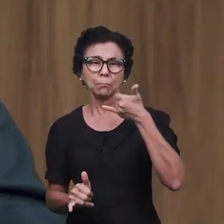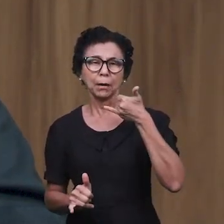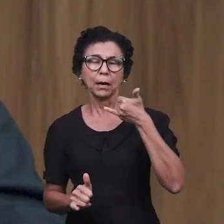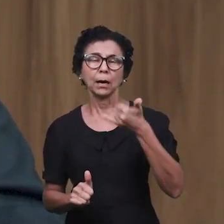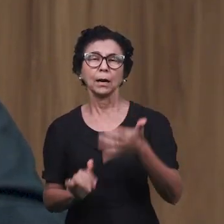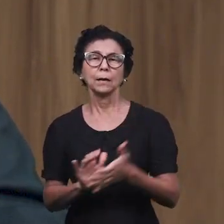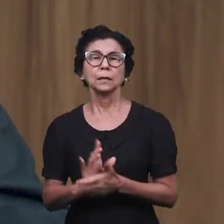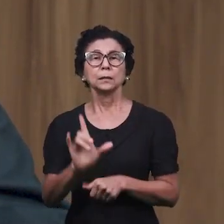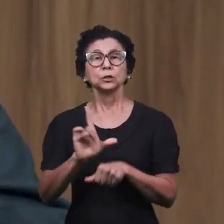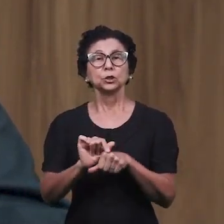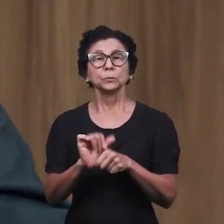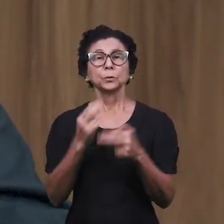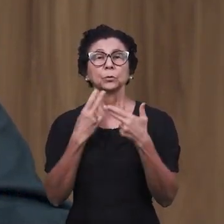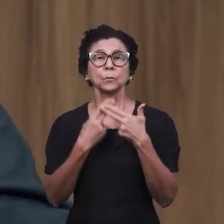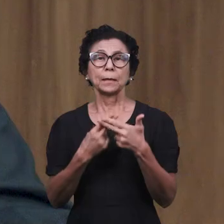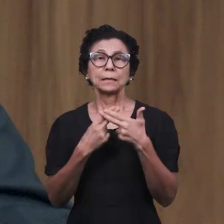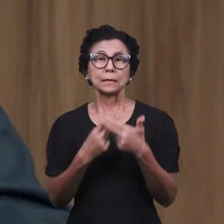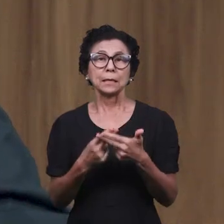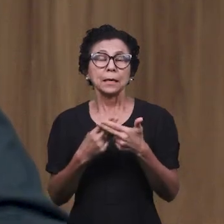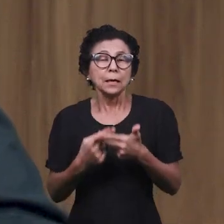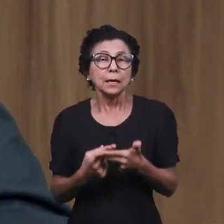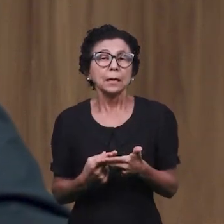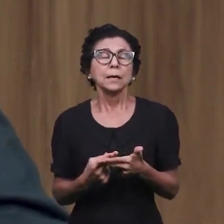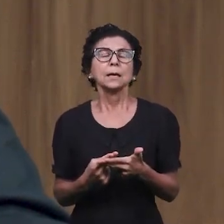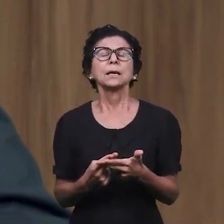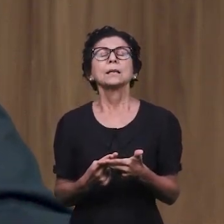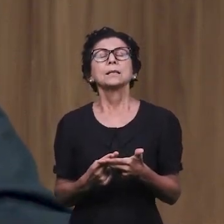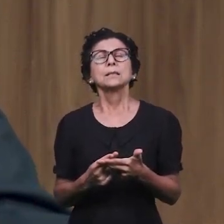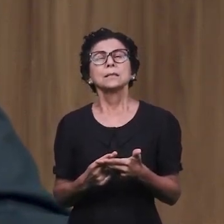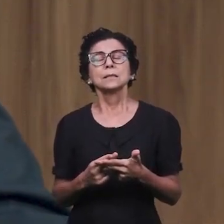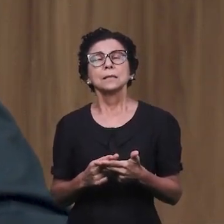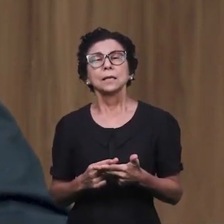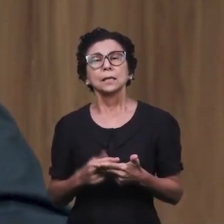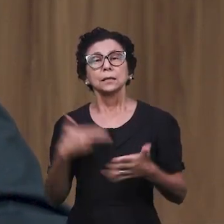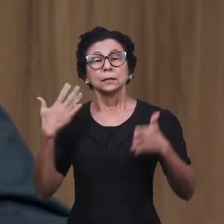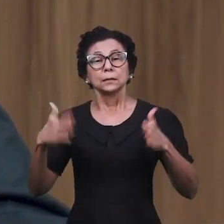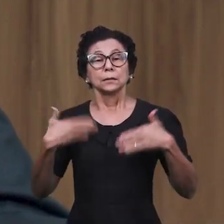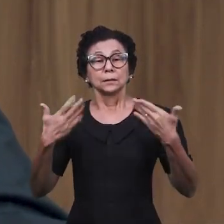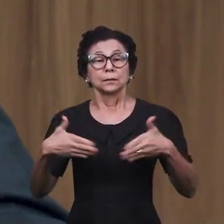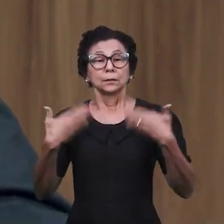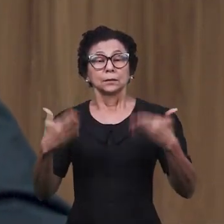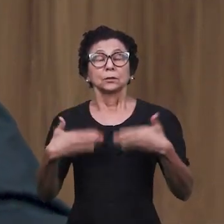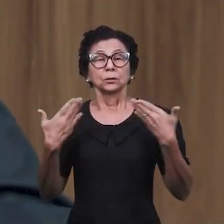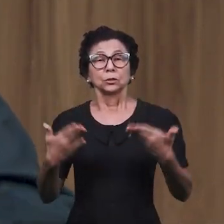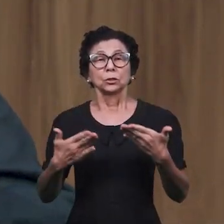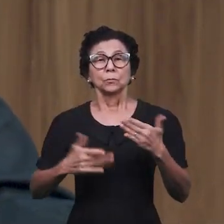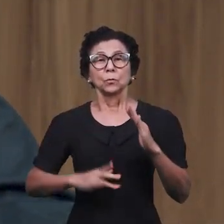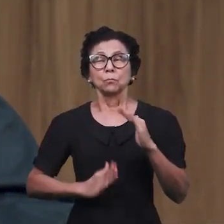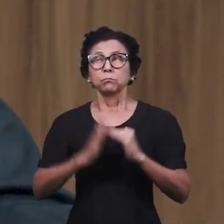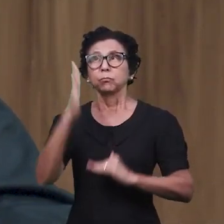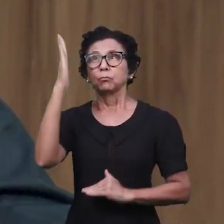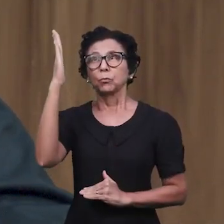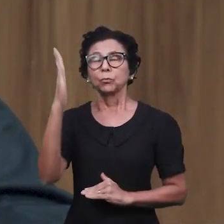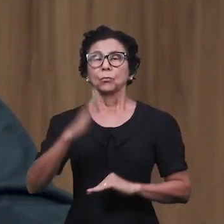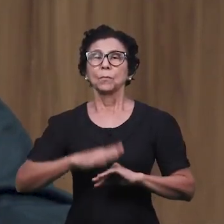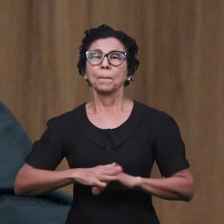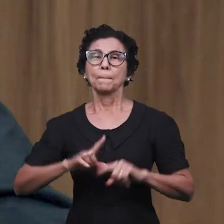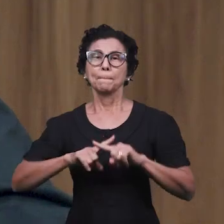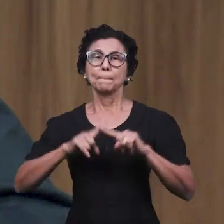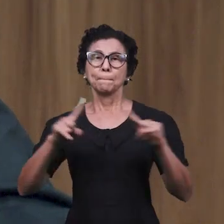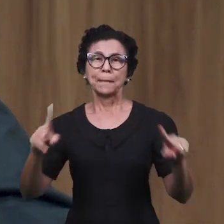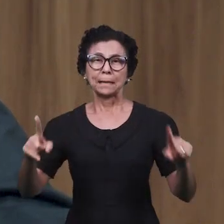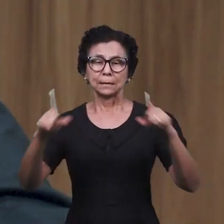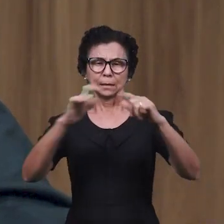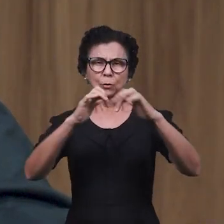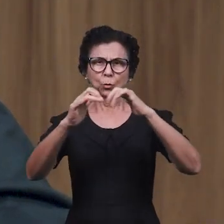a paciência, aumentar o desejo por estímulos excessivos e imediatos, dificultando o desenvolvimento